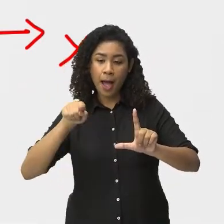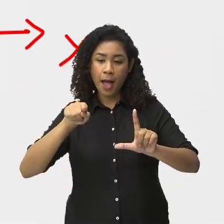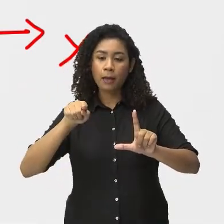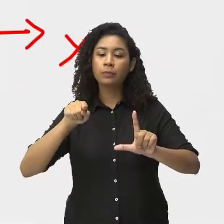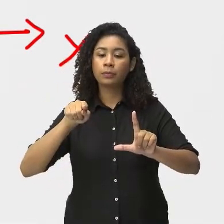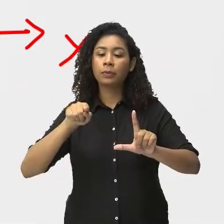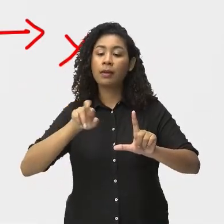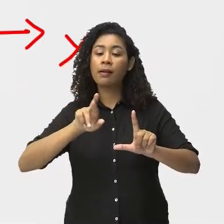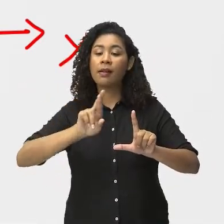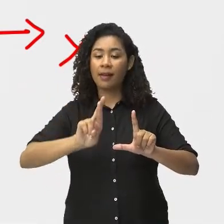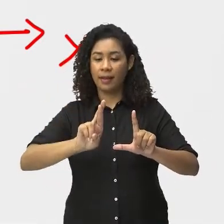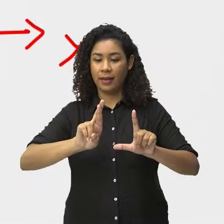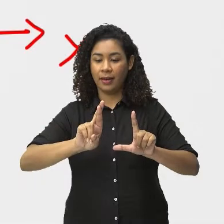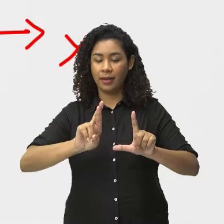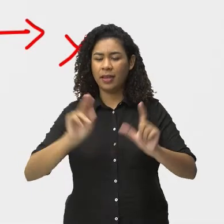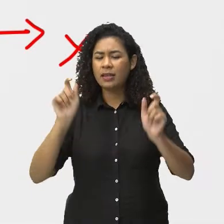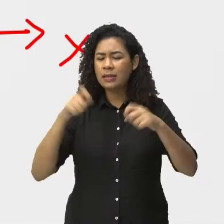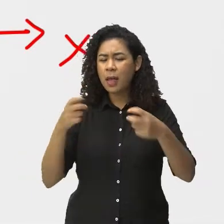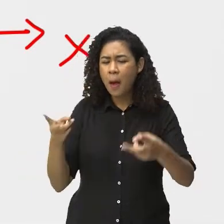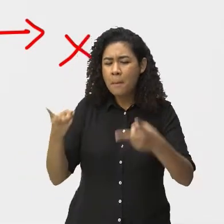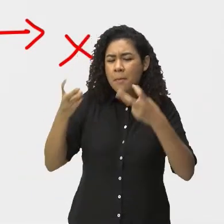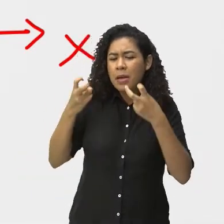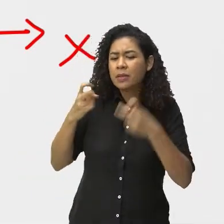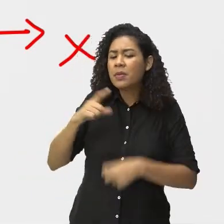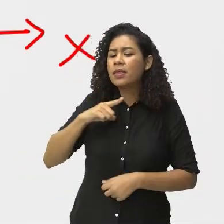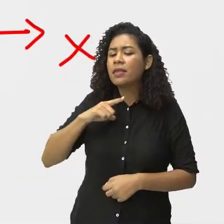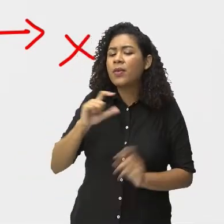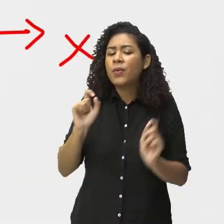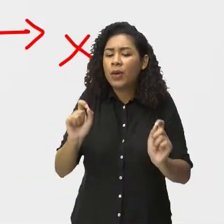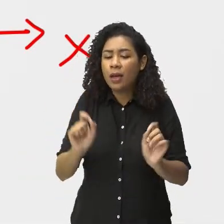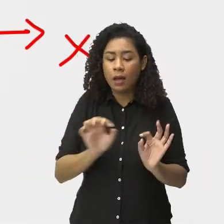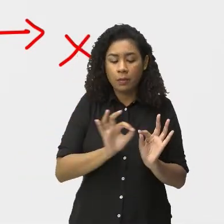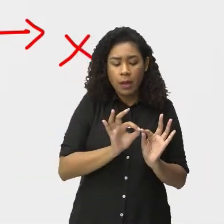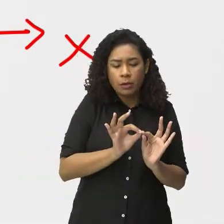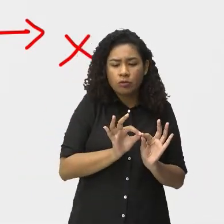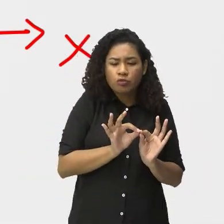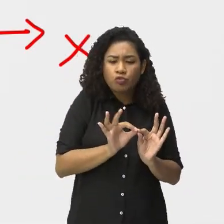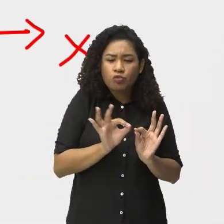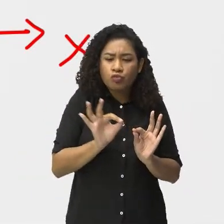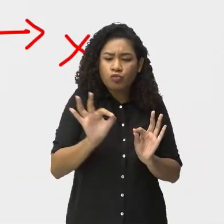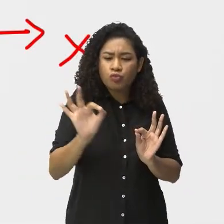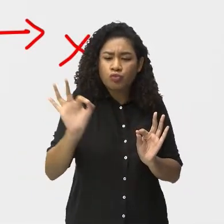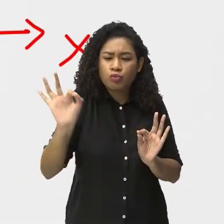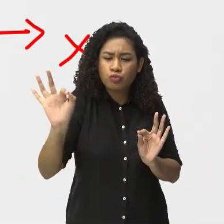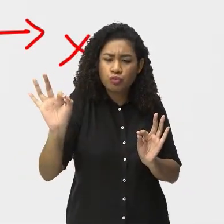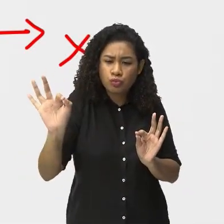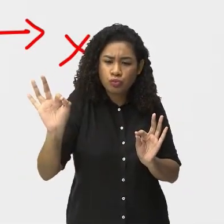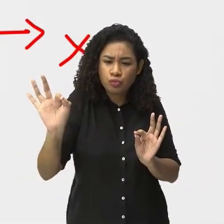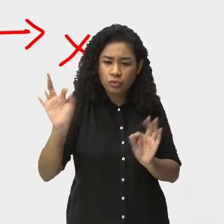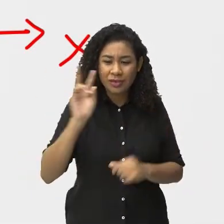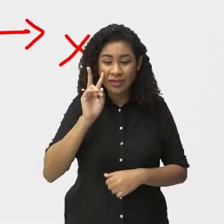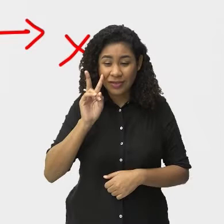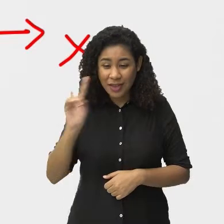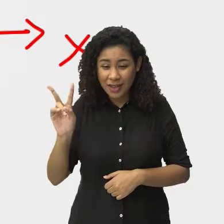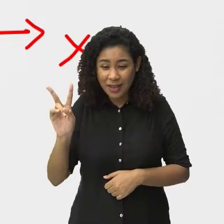que existe, né? Existe uma distância entre esse ponto